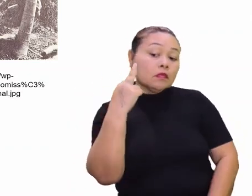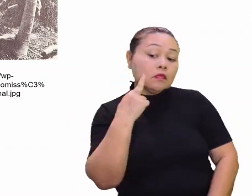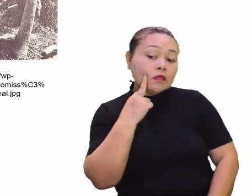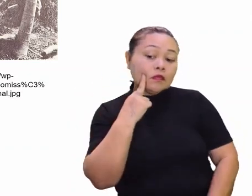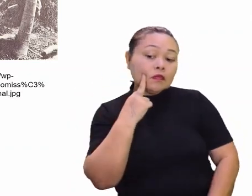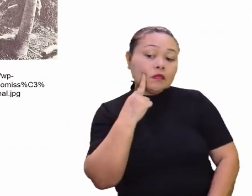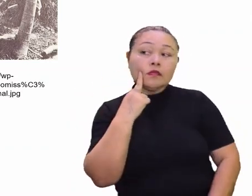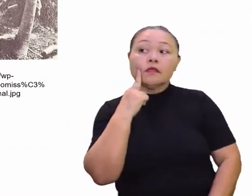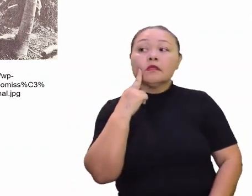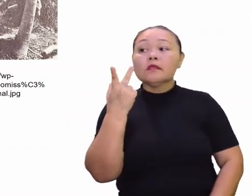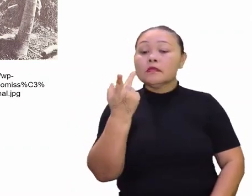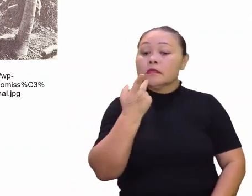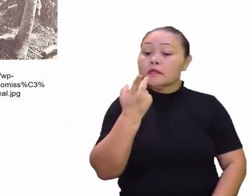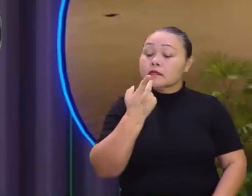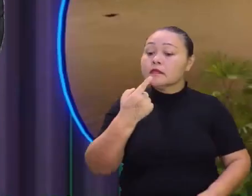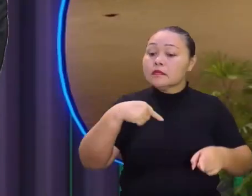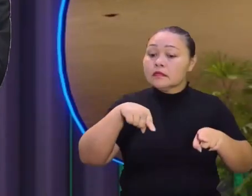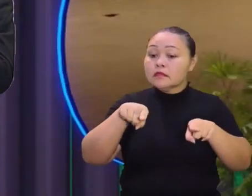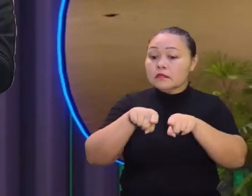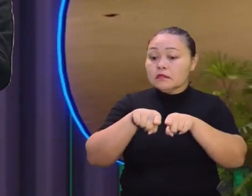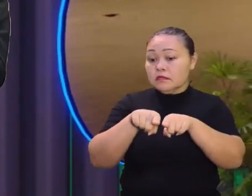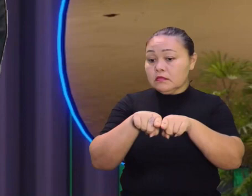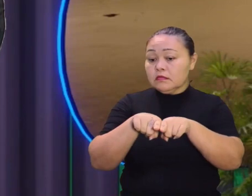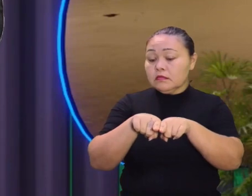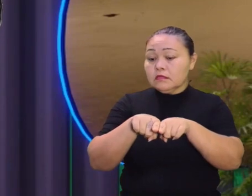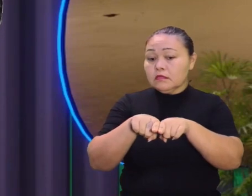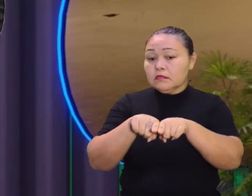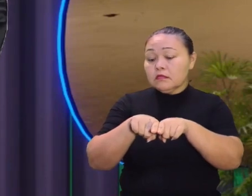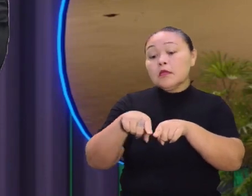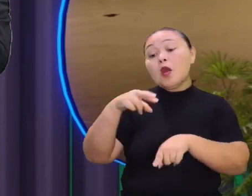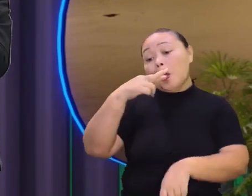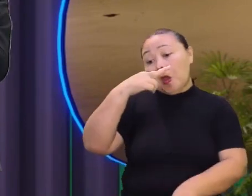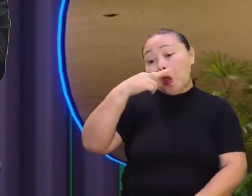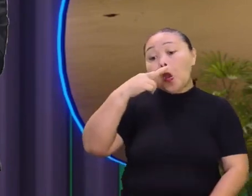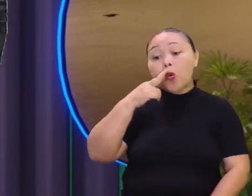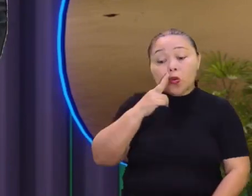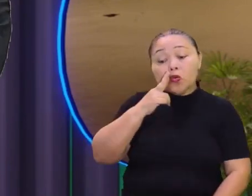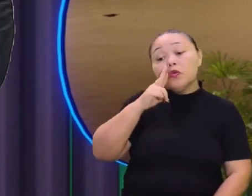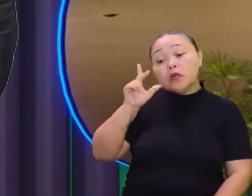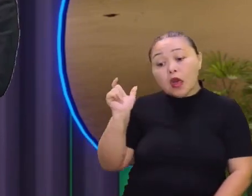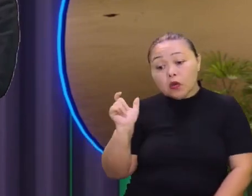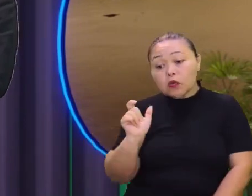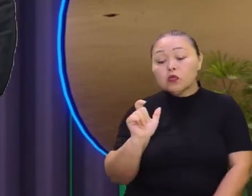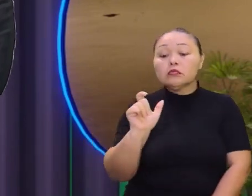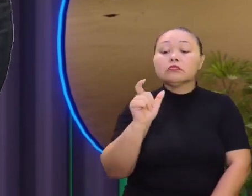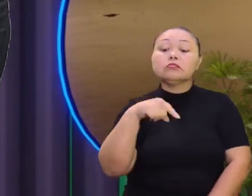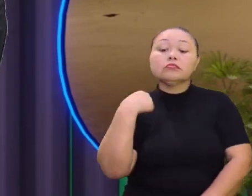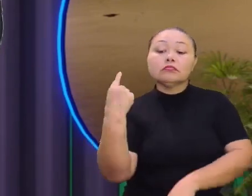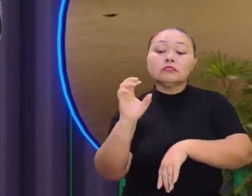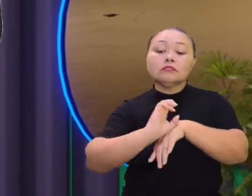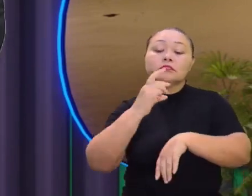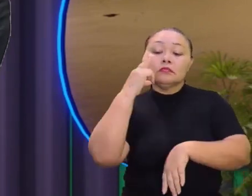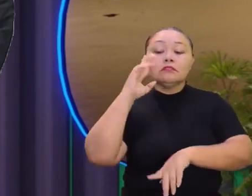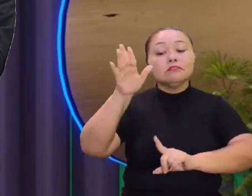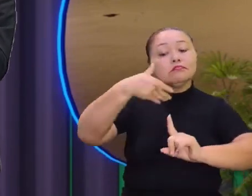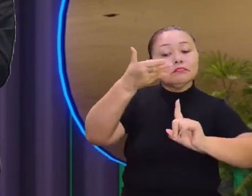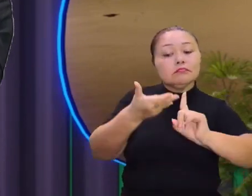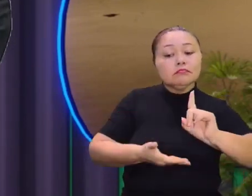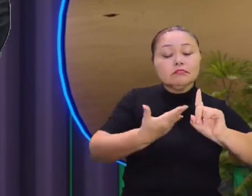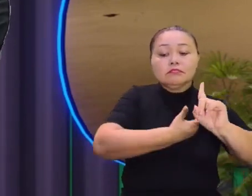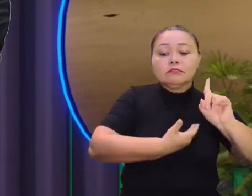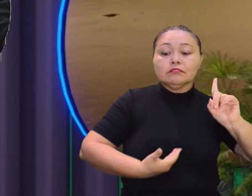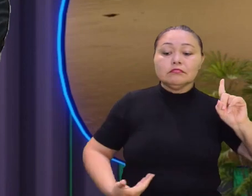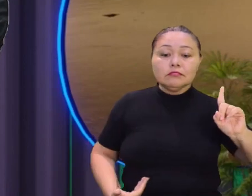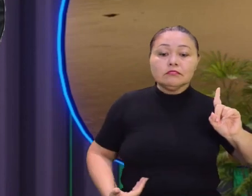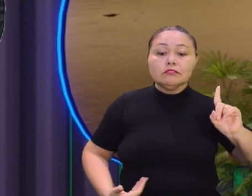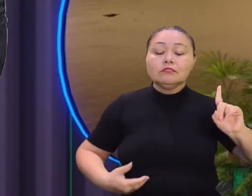Rondônia. E sem falar que Rondon é que deu origem ao nome do nosso estado. Exatamente. É homenageado no